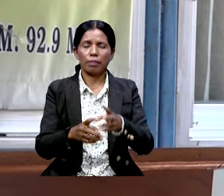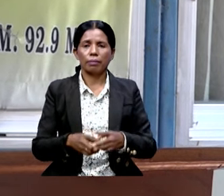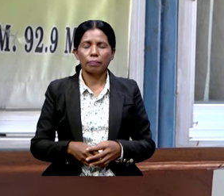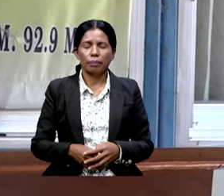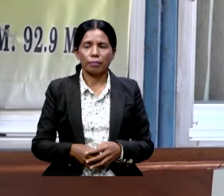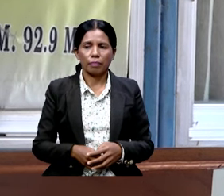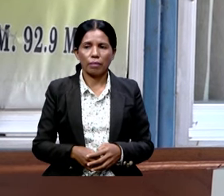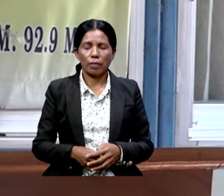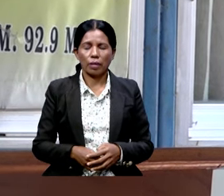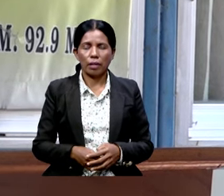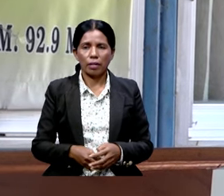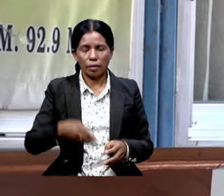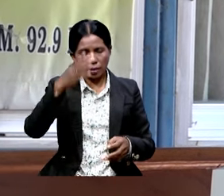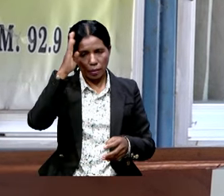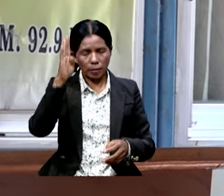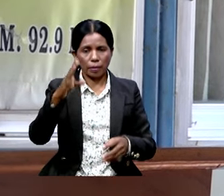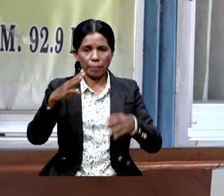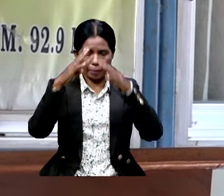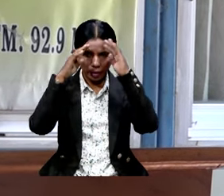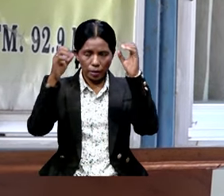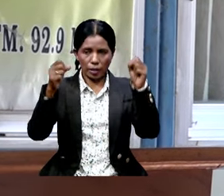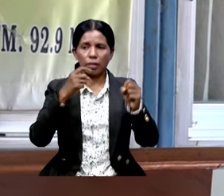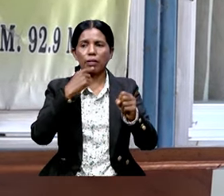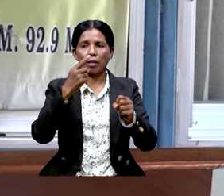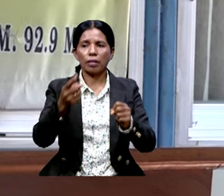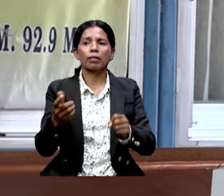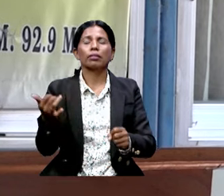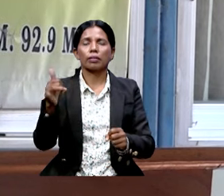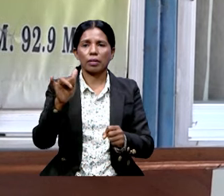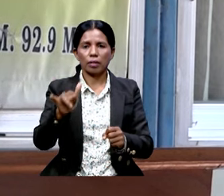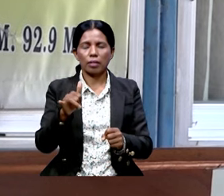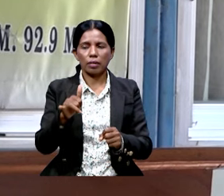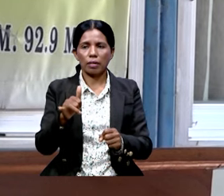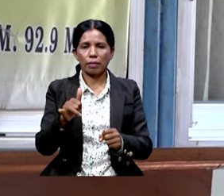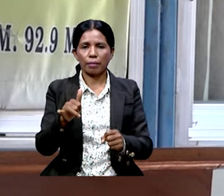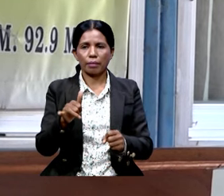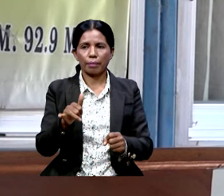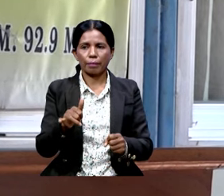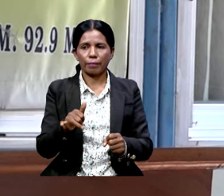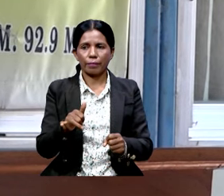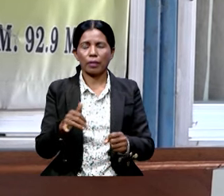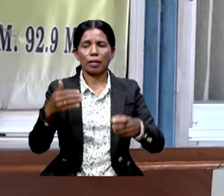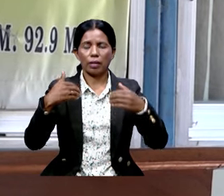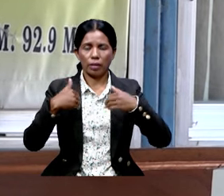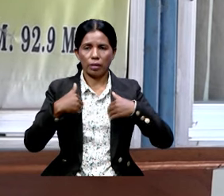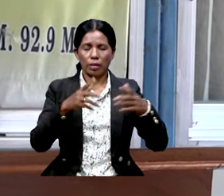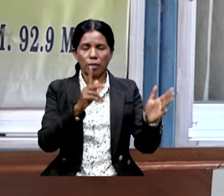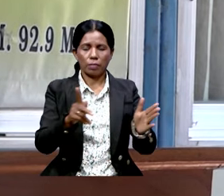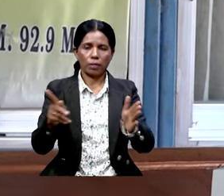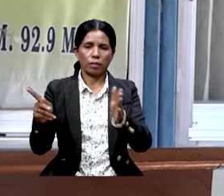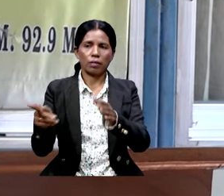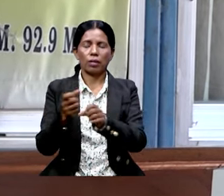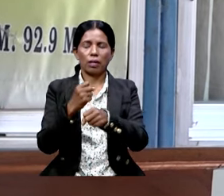senhora presidente indica diang katak sira seha se iha ona prosesu nebe mak halo